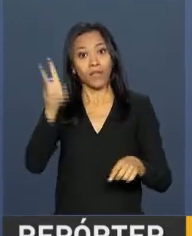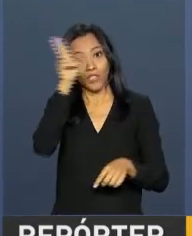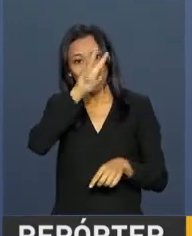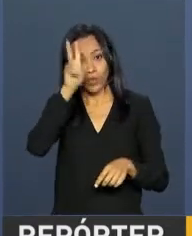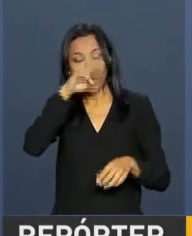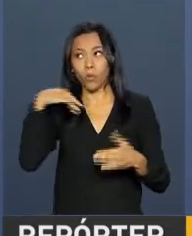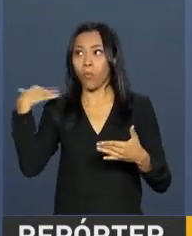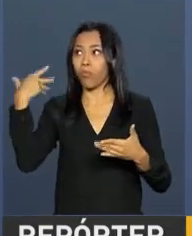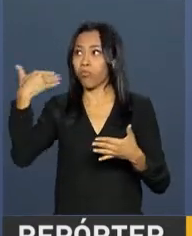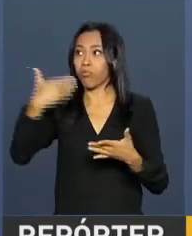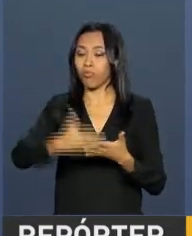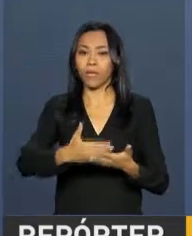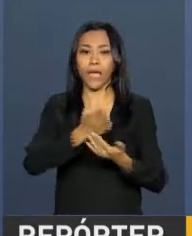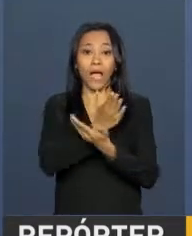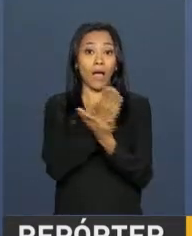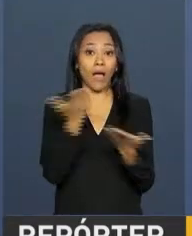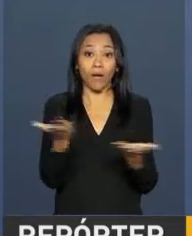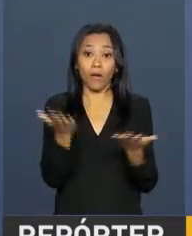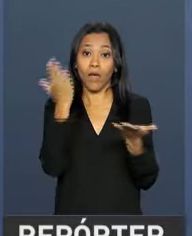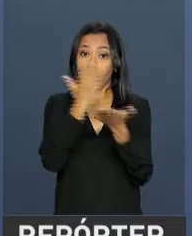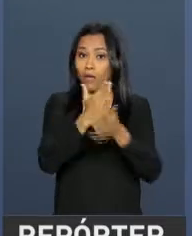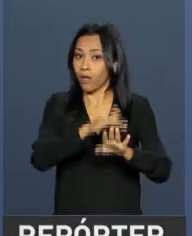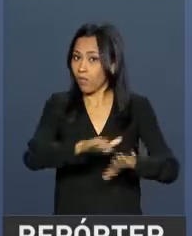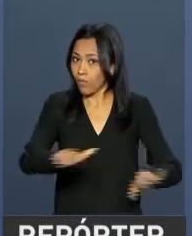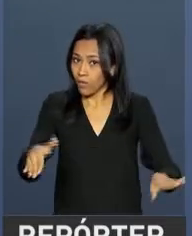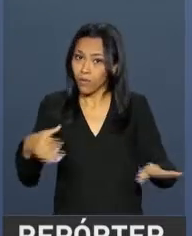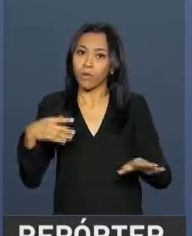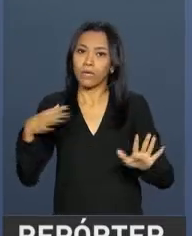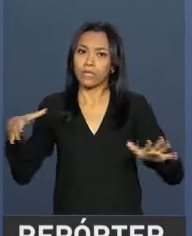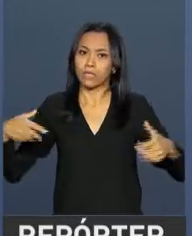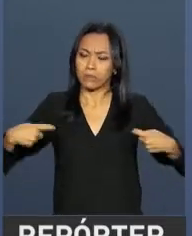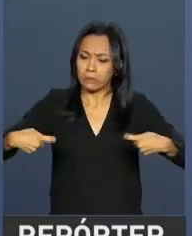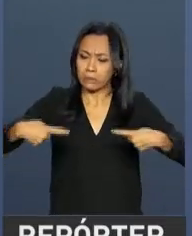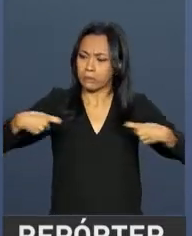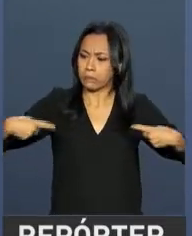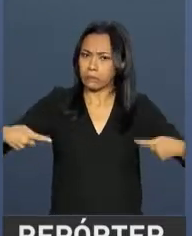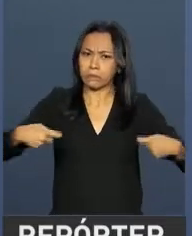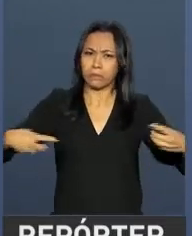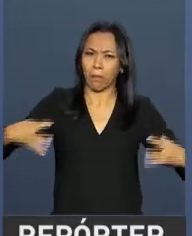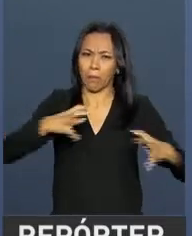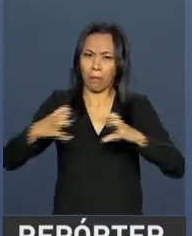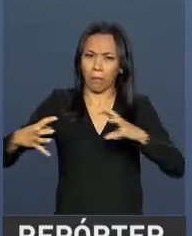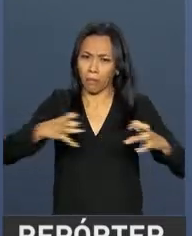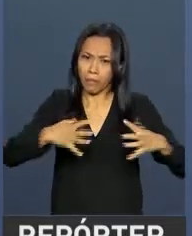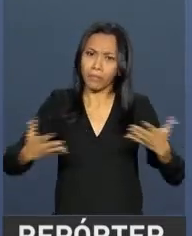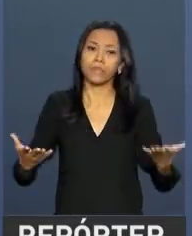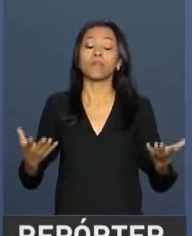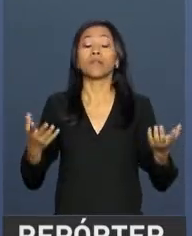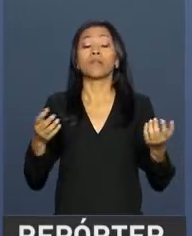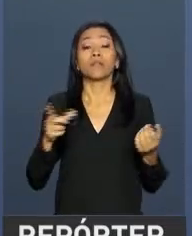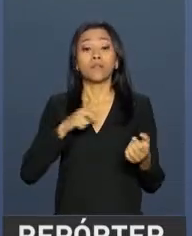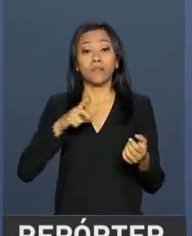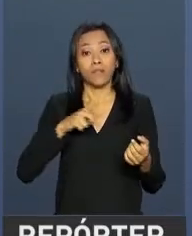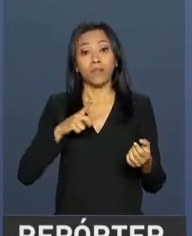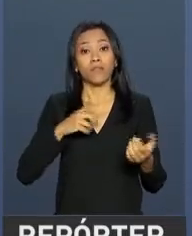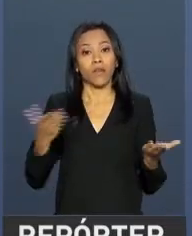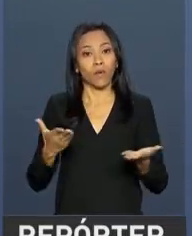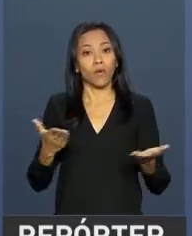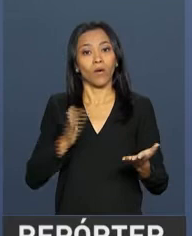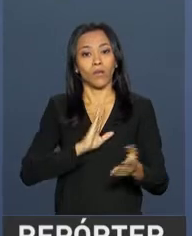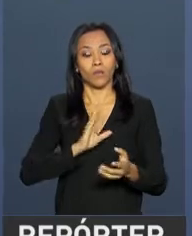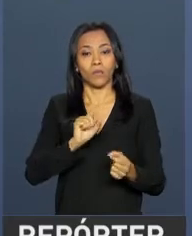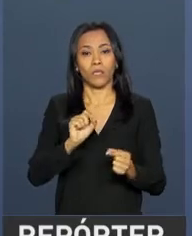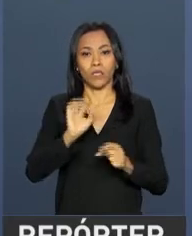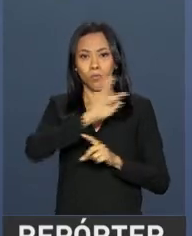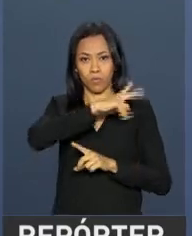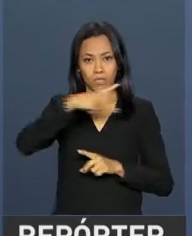importante na nossa história todo esse trabalho esse esforço contou com estilo direto e imediato do